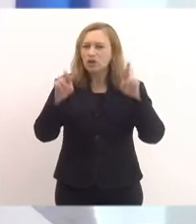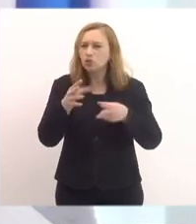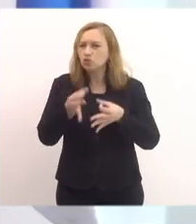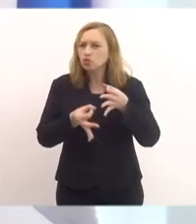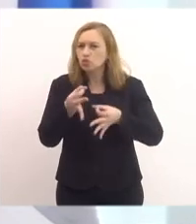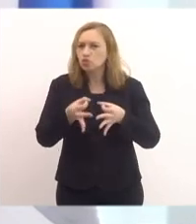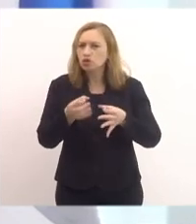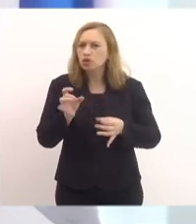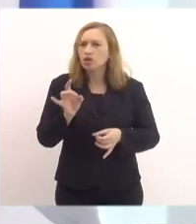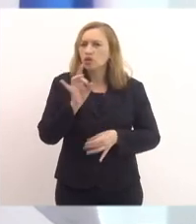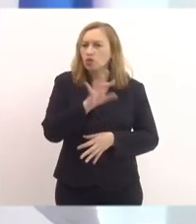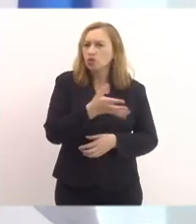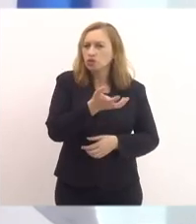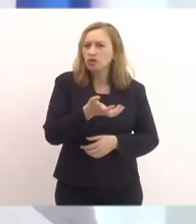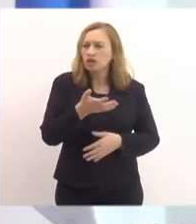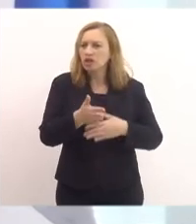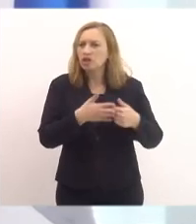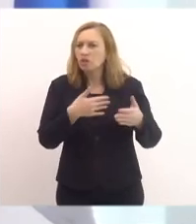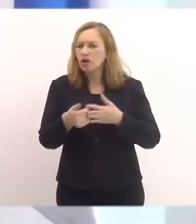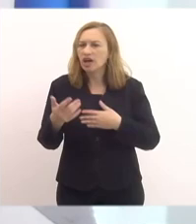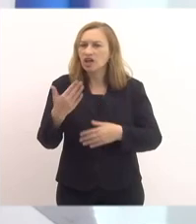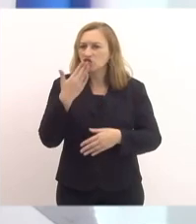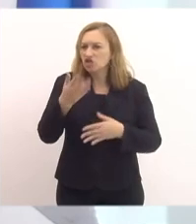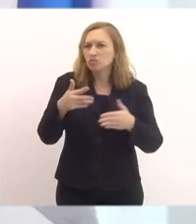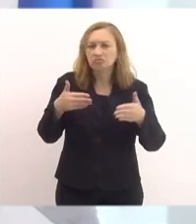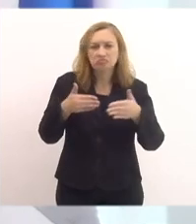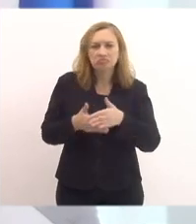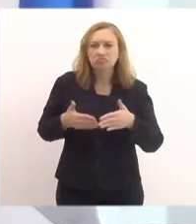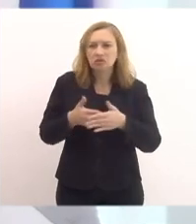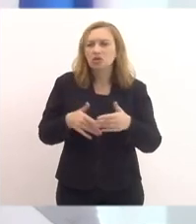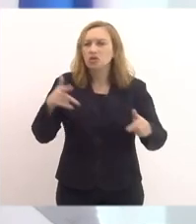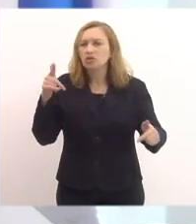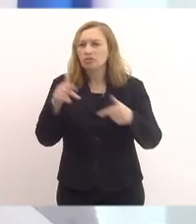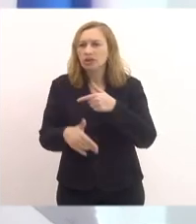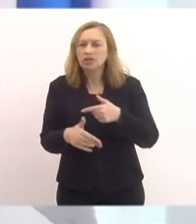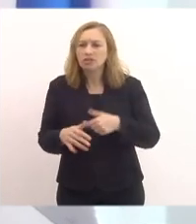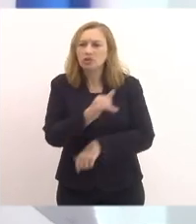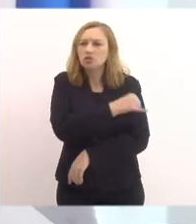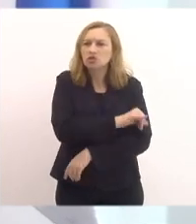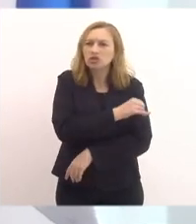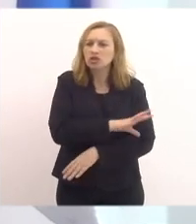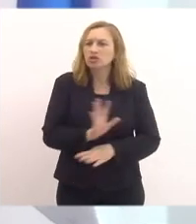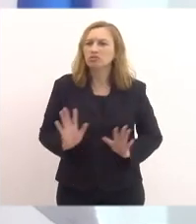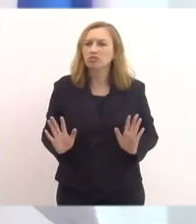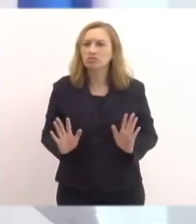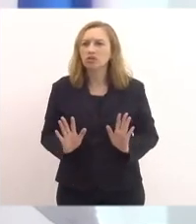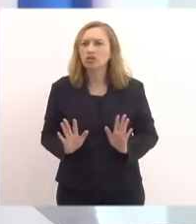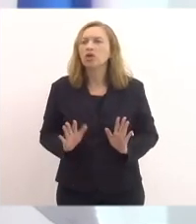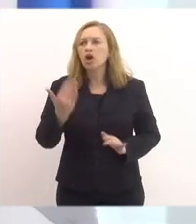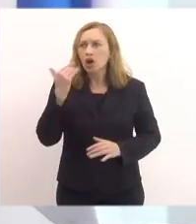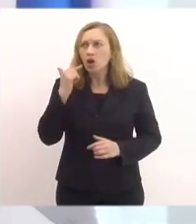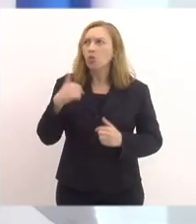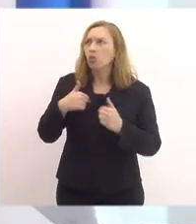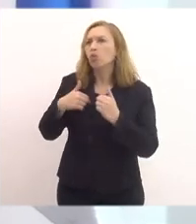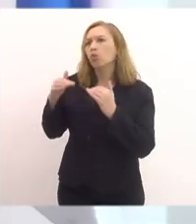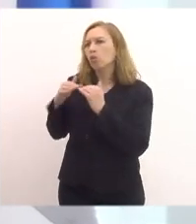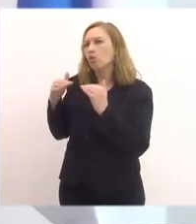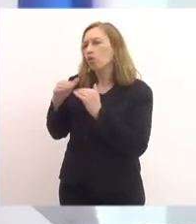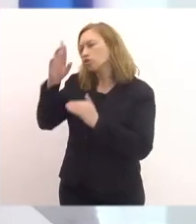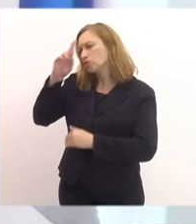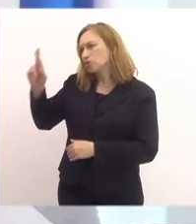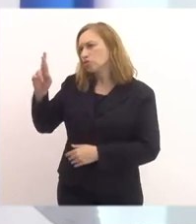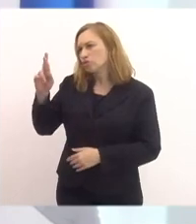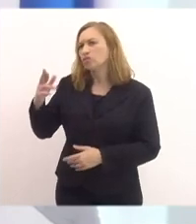Sou o último a querer qualquer tipo de impedimento ou atrapalhar o Rio de Janeiro de alguma forma, mas eu concordo com o senhor,